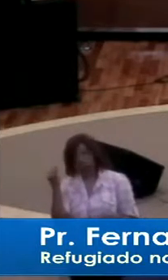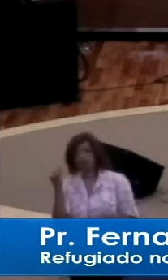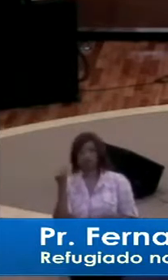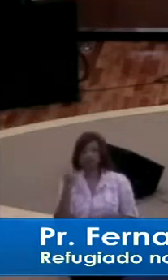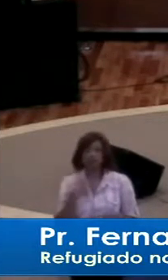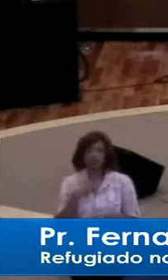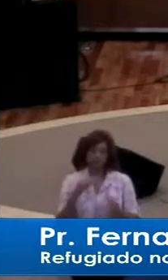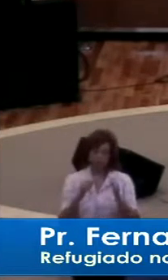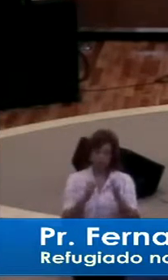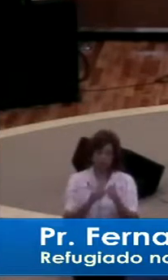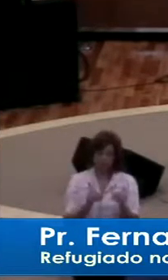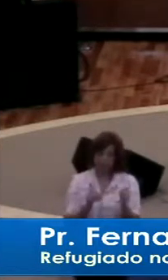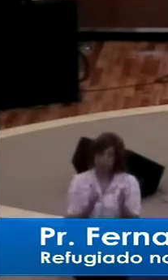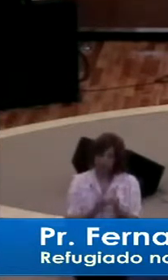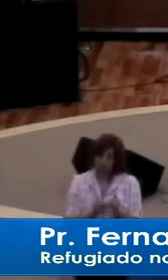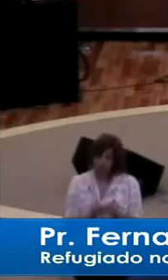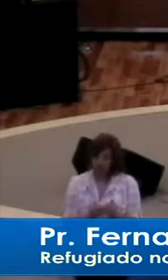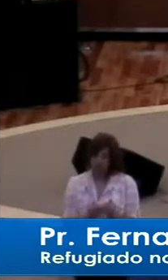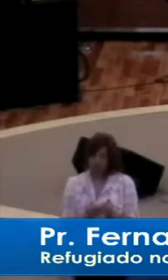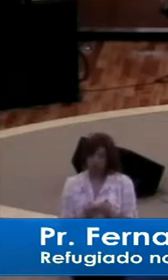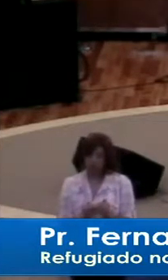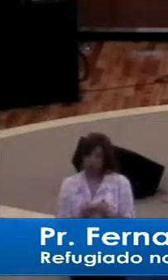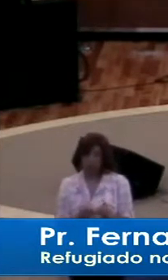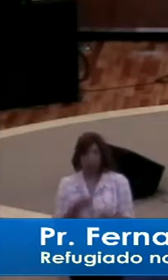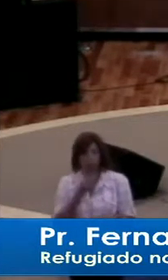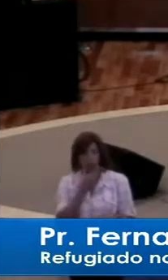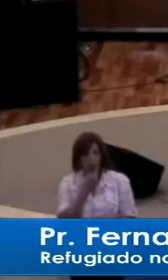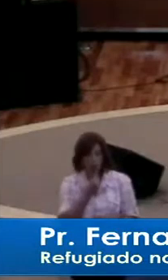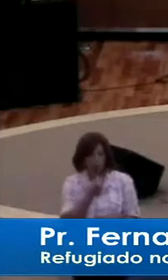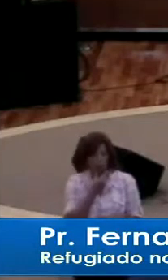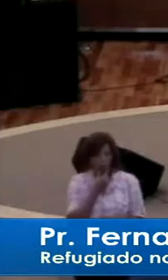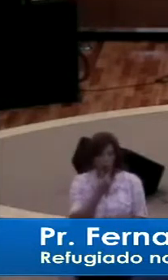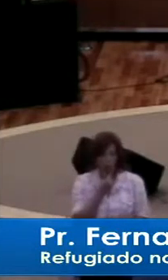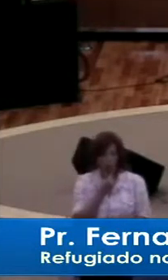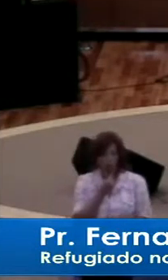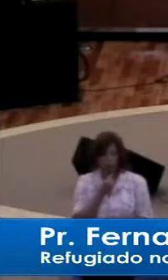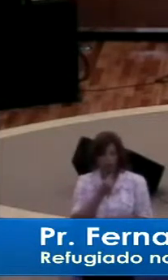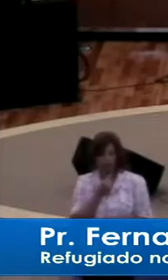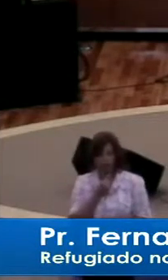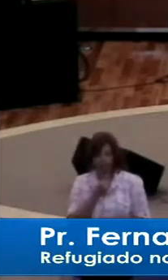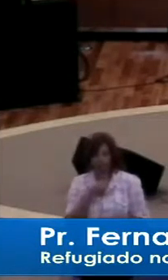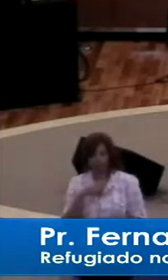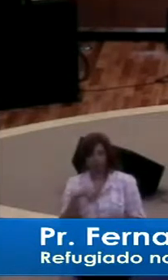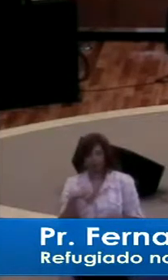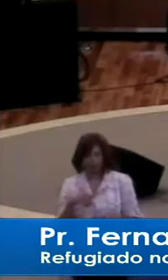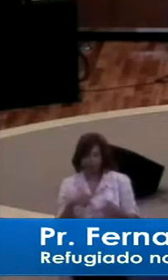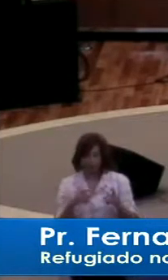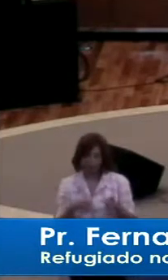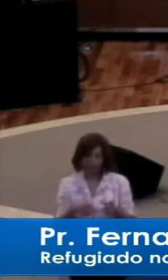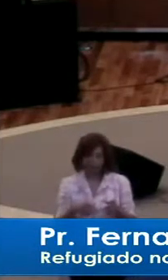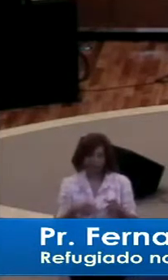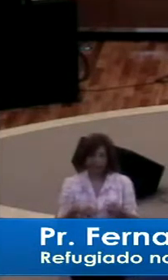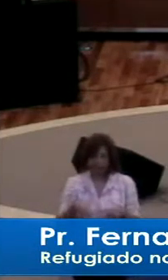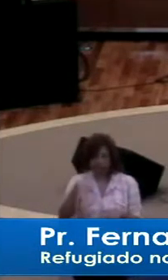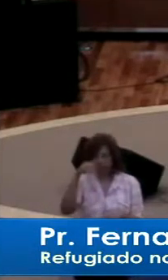eu vou pedir o guia lá que me diga quem foi que roubou.